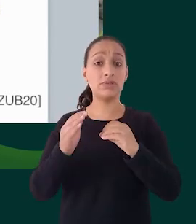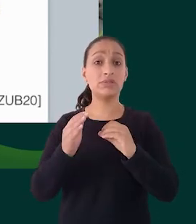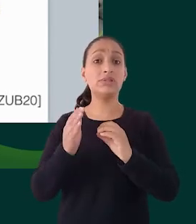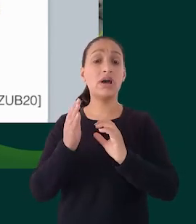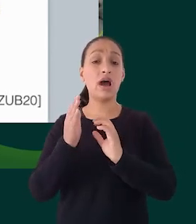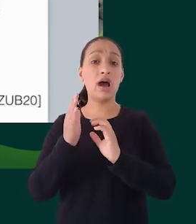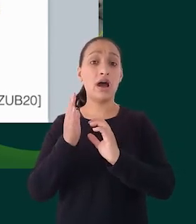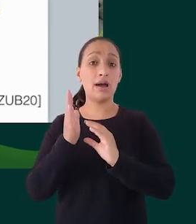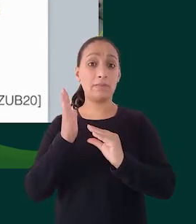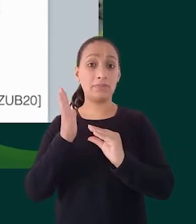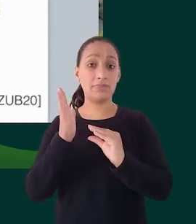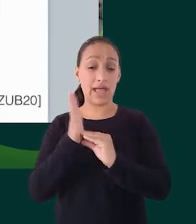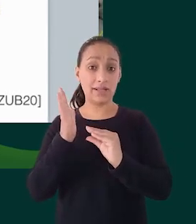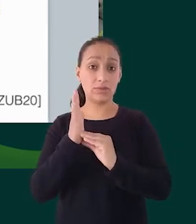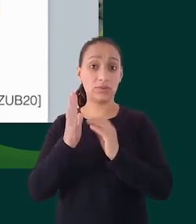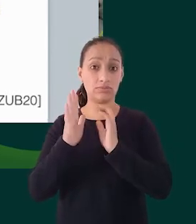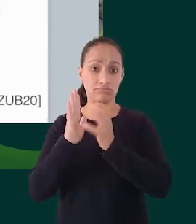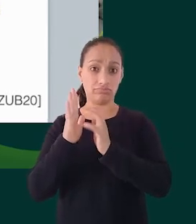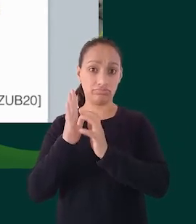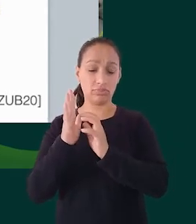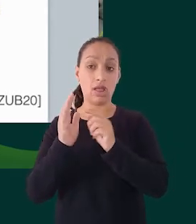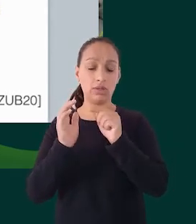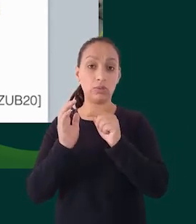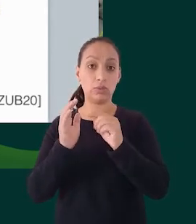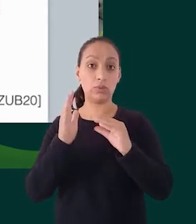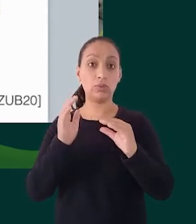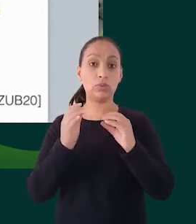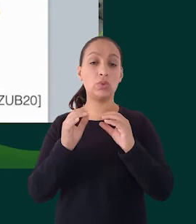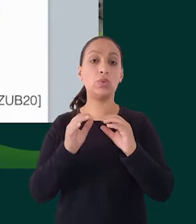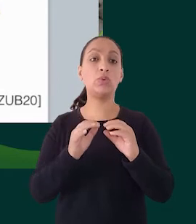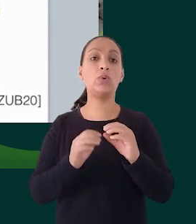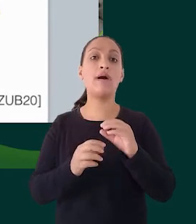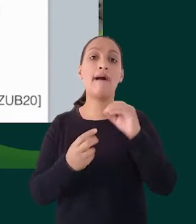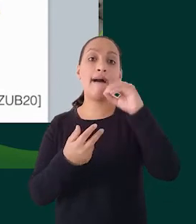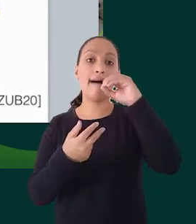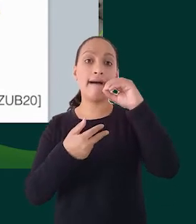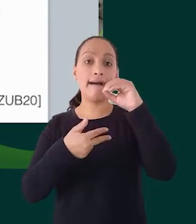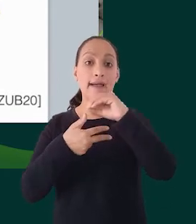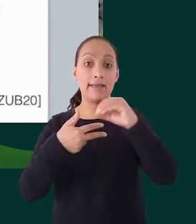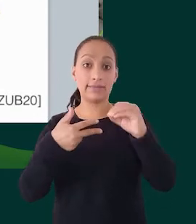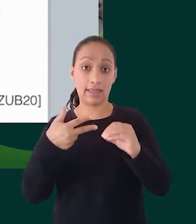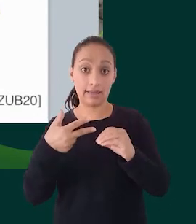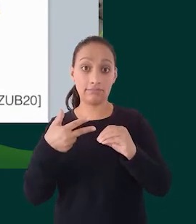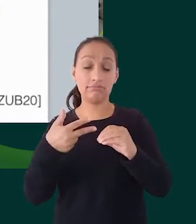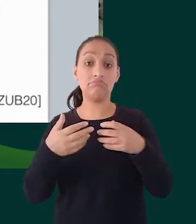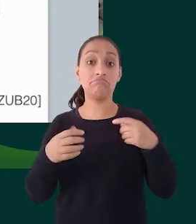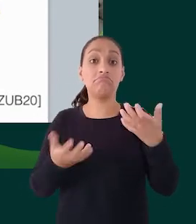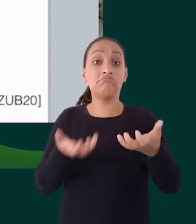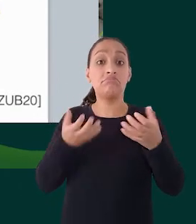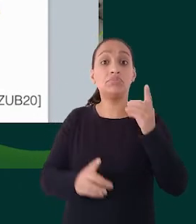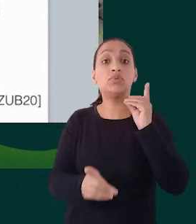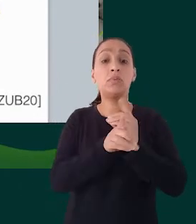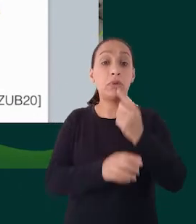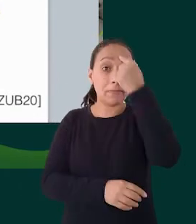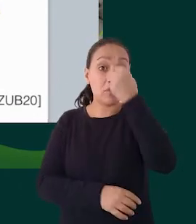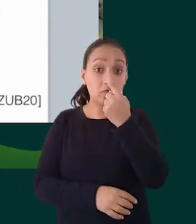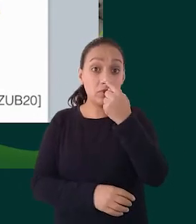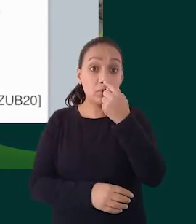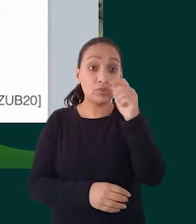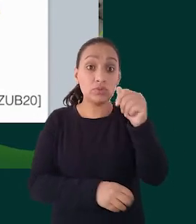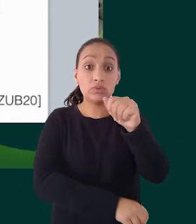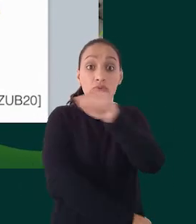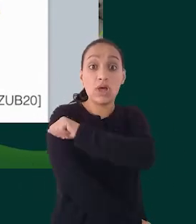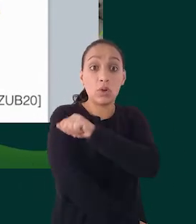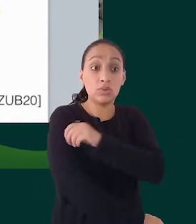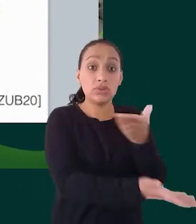base de dados que é disponibilizada do Enem, e a gente quer descobrir perfis dos estudantes que estão lá. Então, a gente quer criar